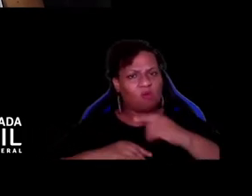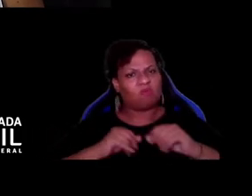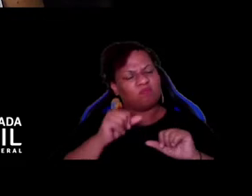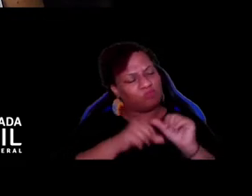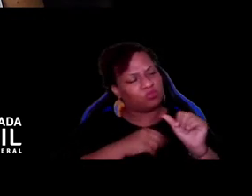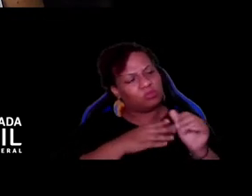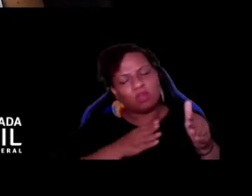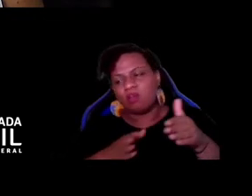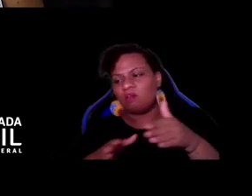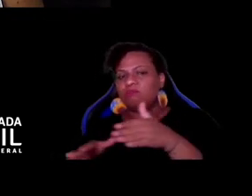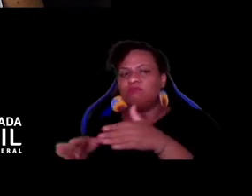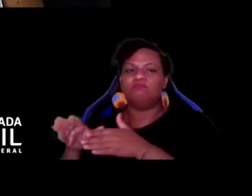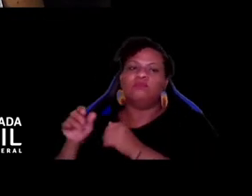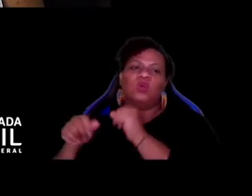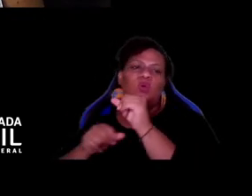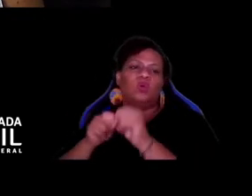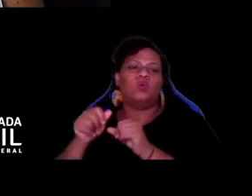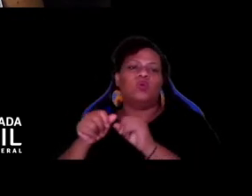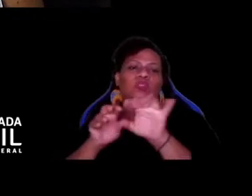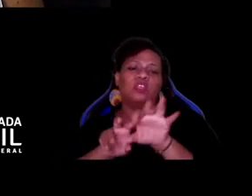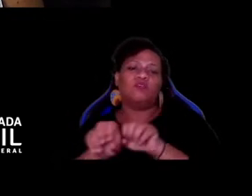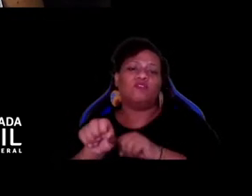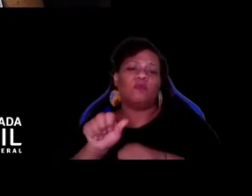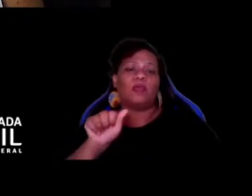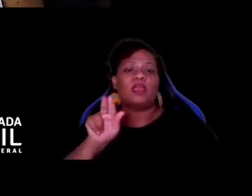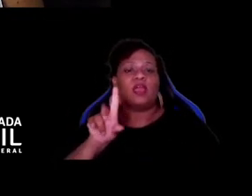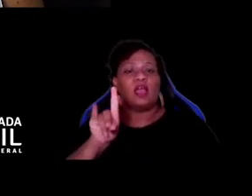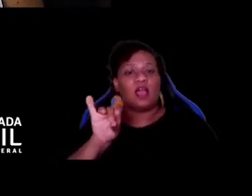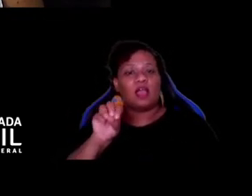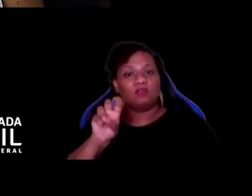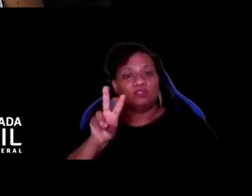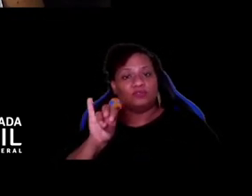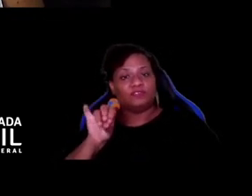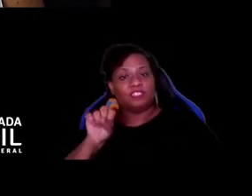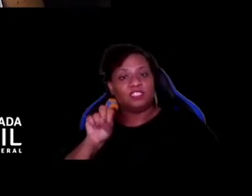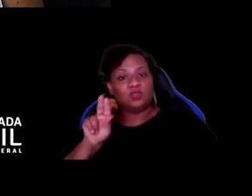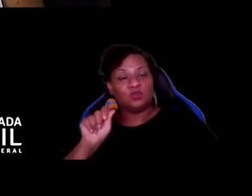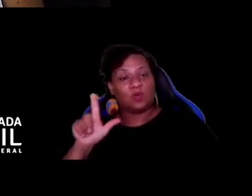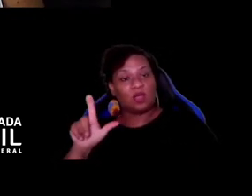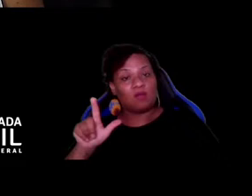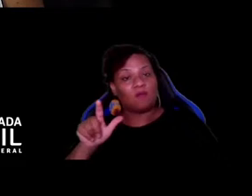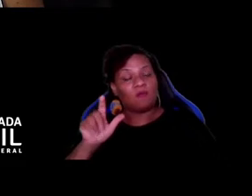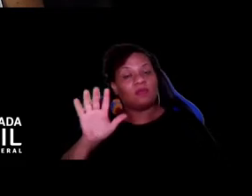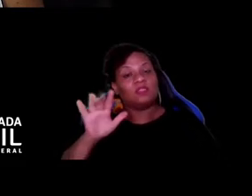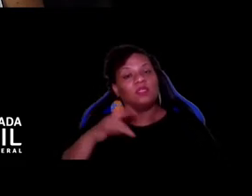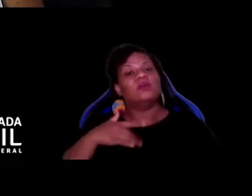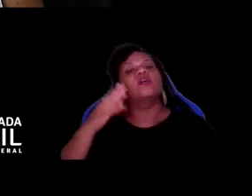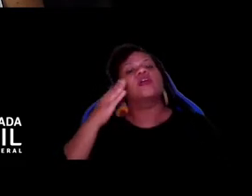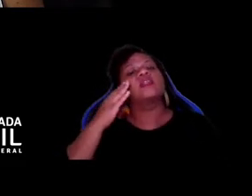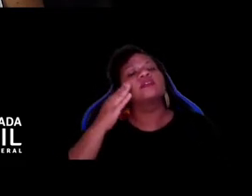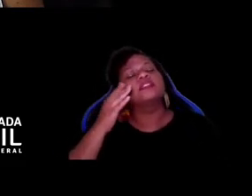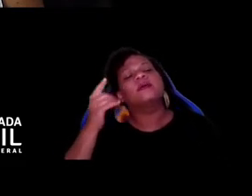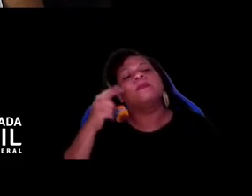outras coisas, né? Me formei audiovisual e tal. Mas eu queria saber um pouco mais assim da senhora.